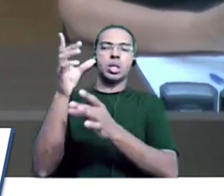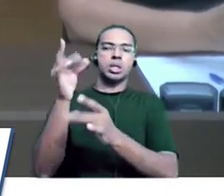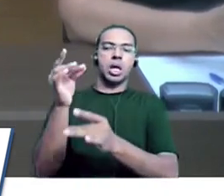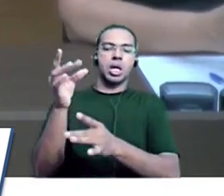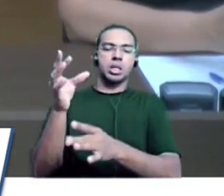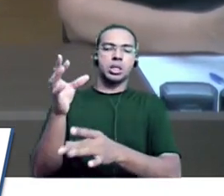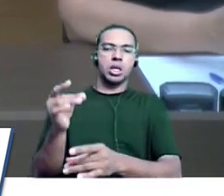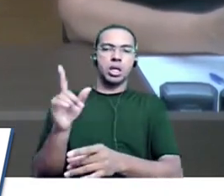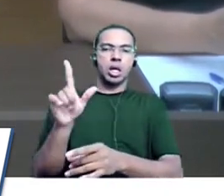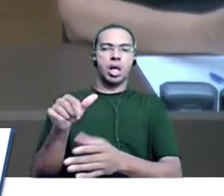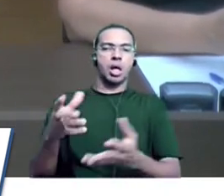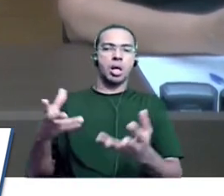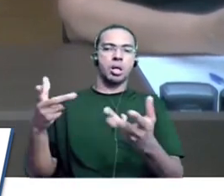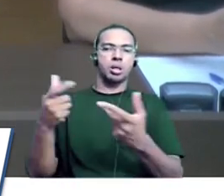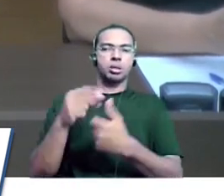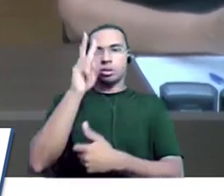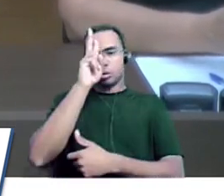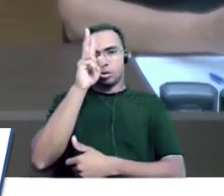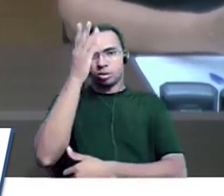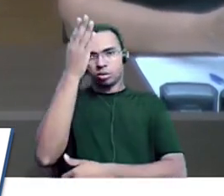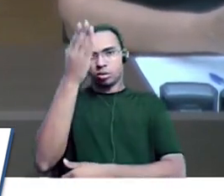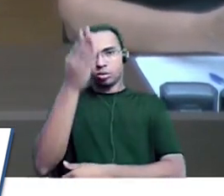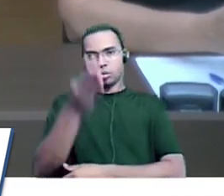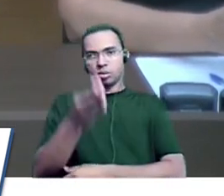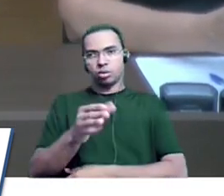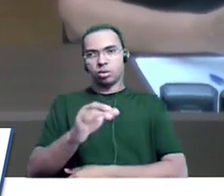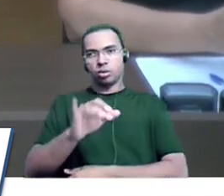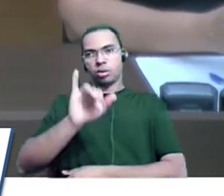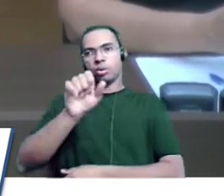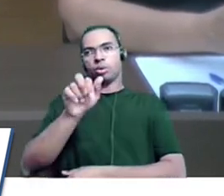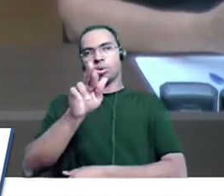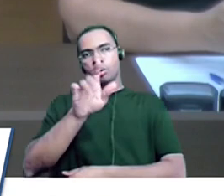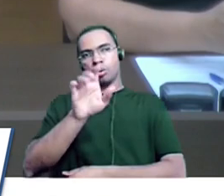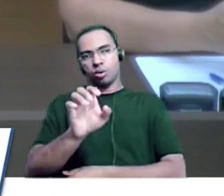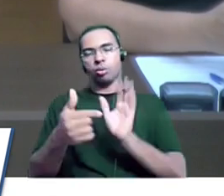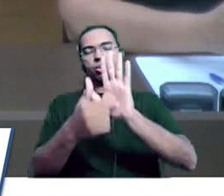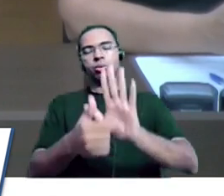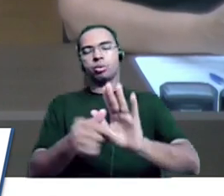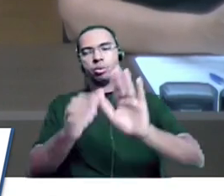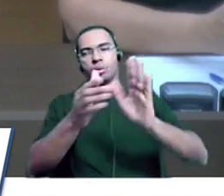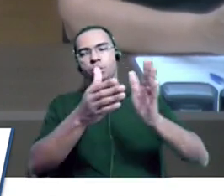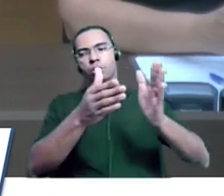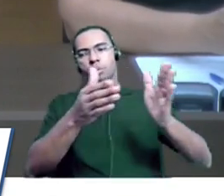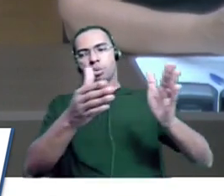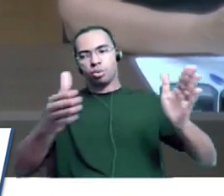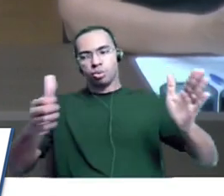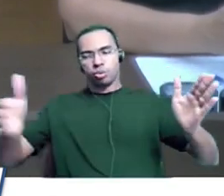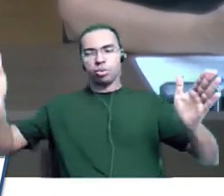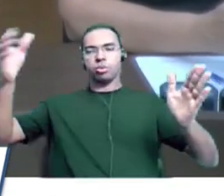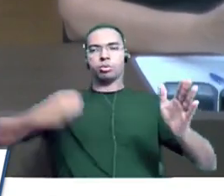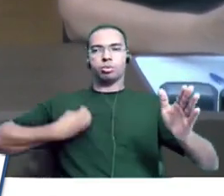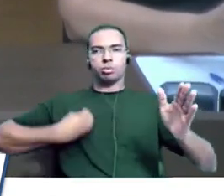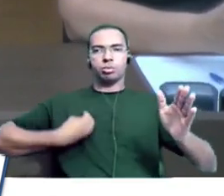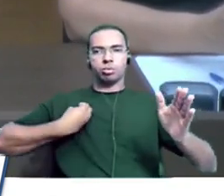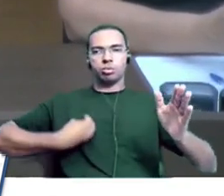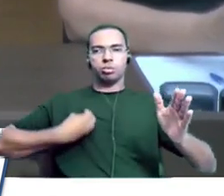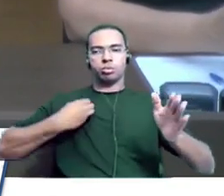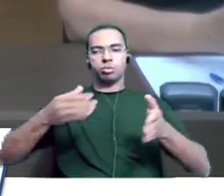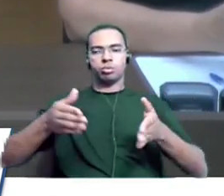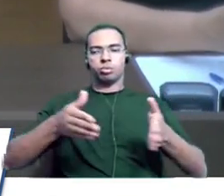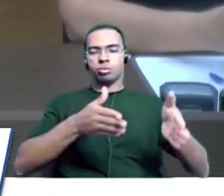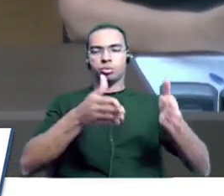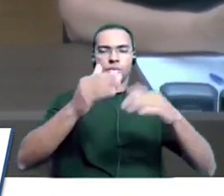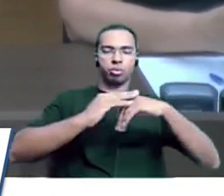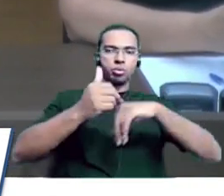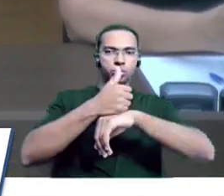qualificação e o histórico do Dr. Jorge são expostos ao longo da sua exitosa carreira. Quanto à